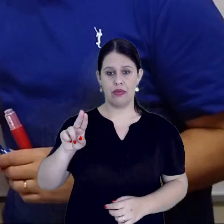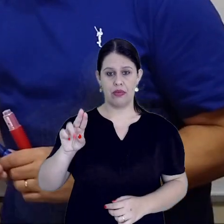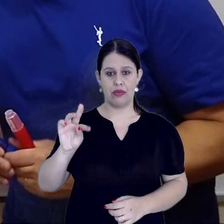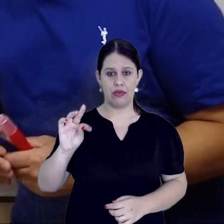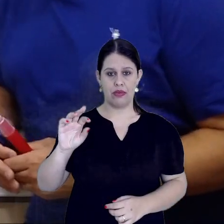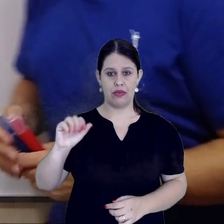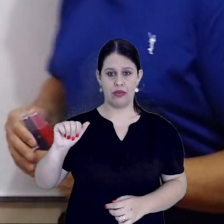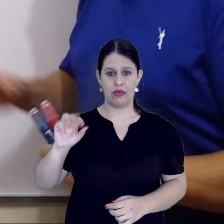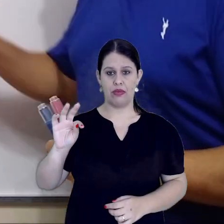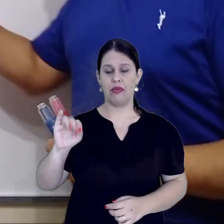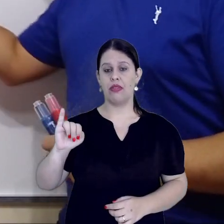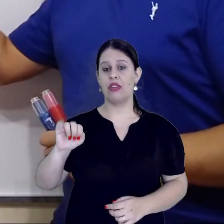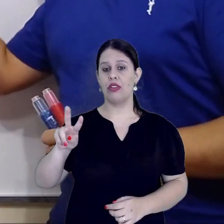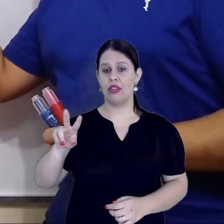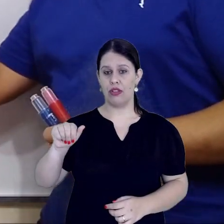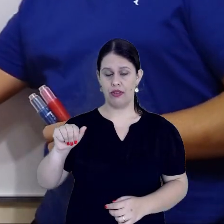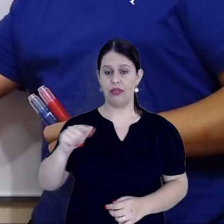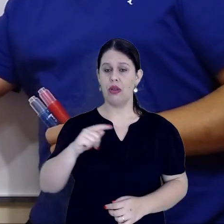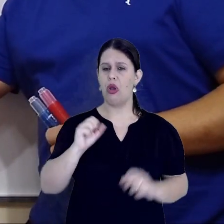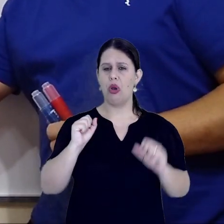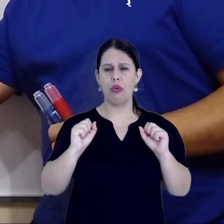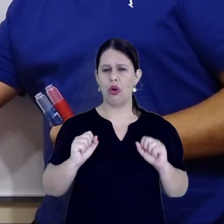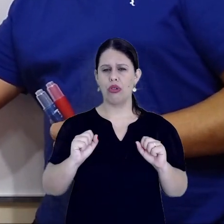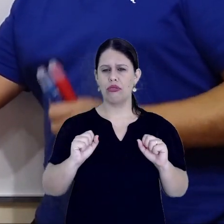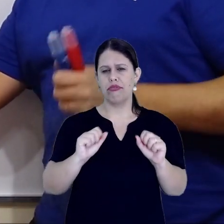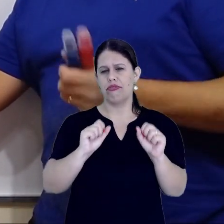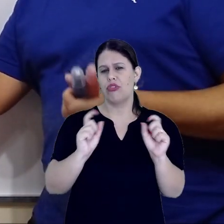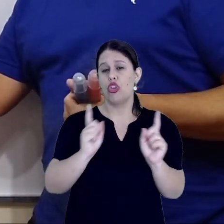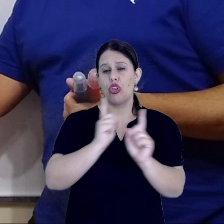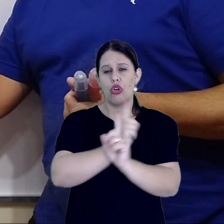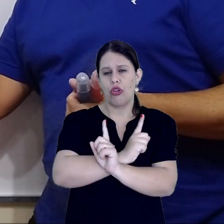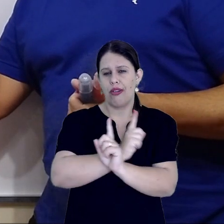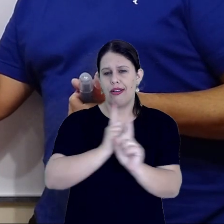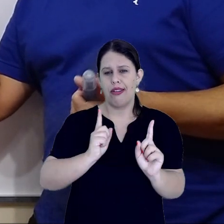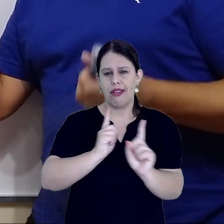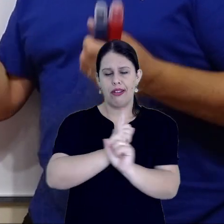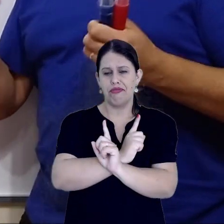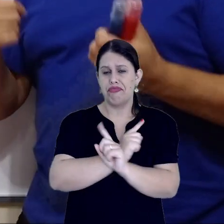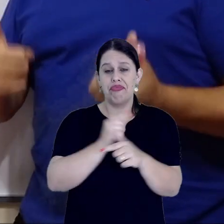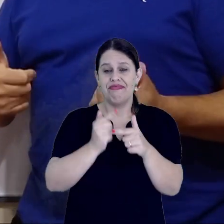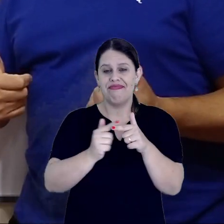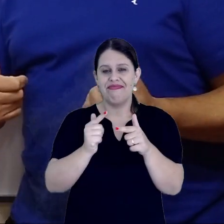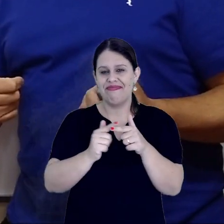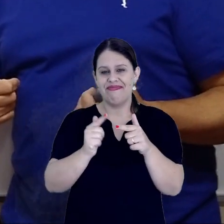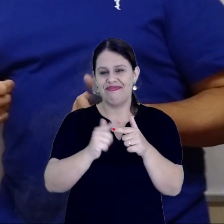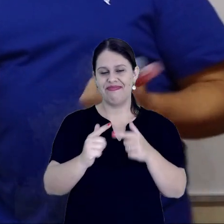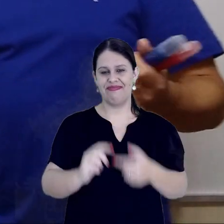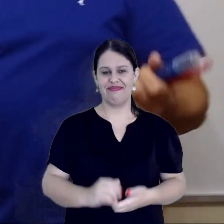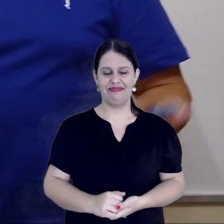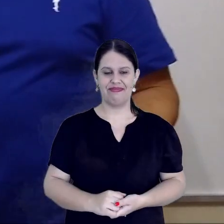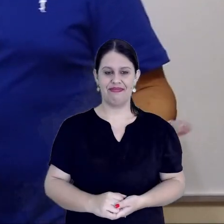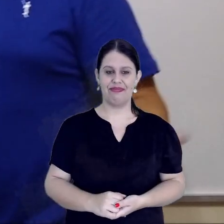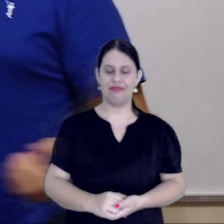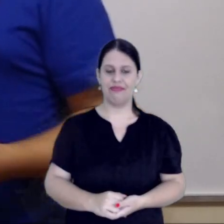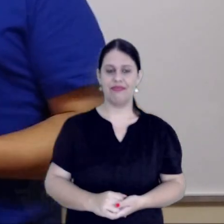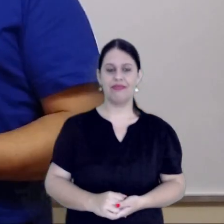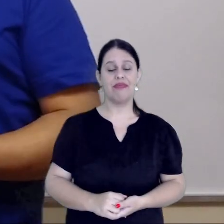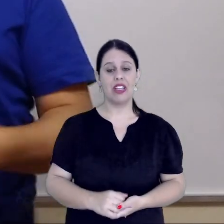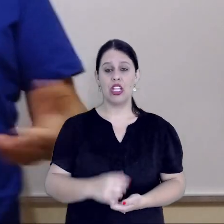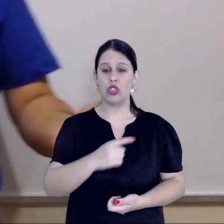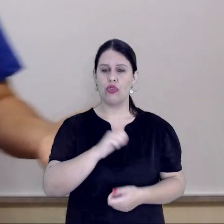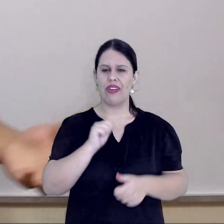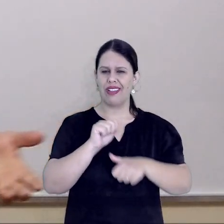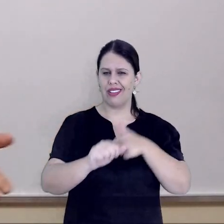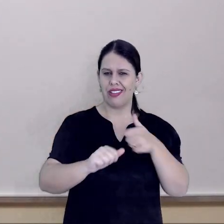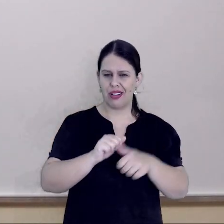comutativa. Ou seja, eu posso trocar a ordem. Legal? A ordem das